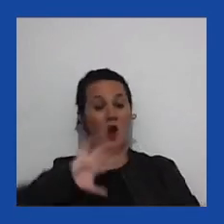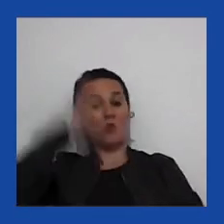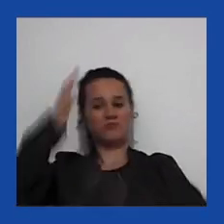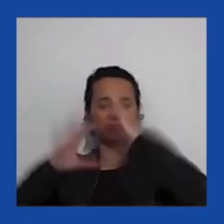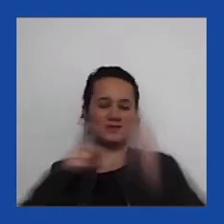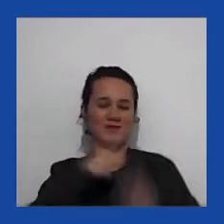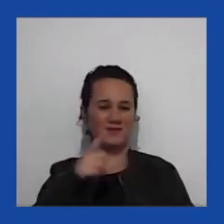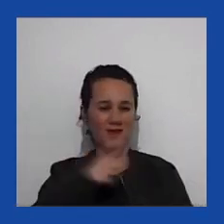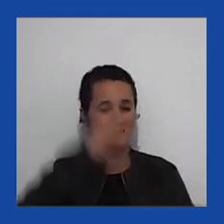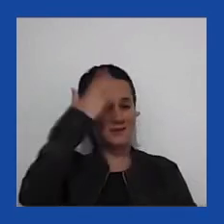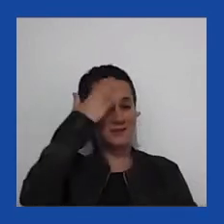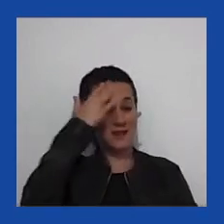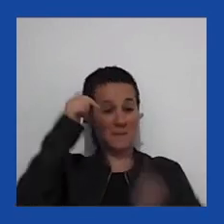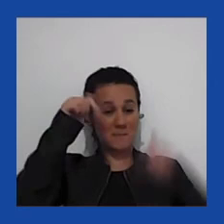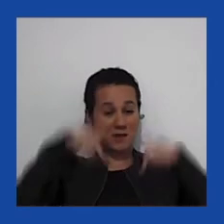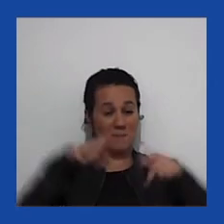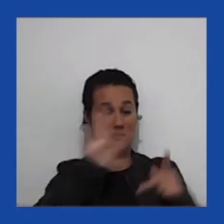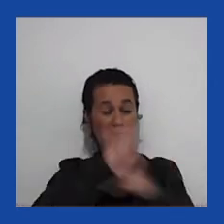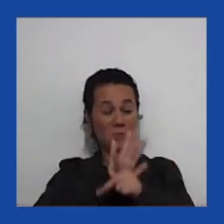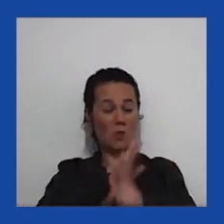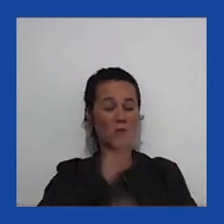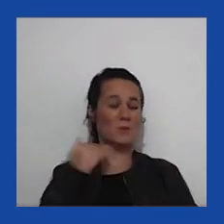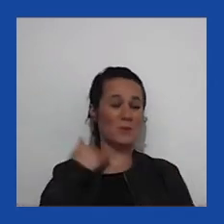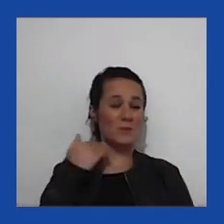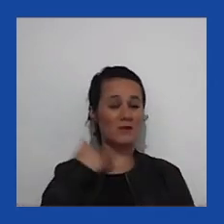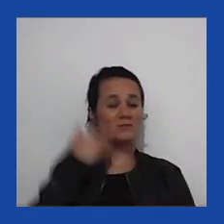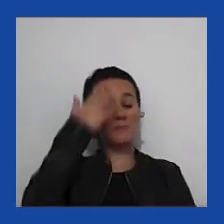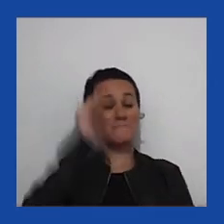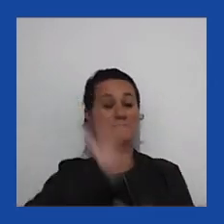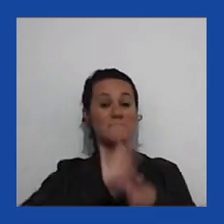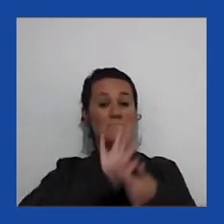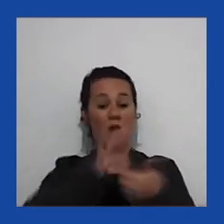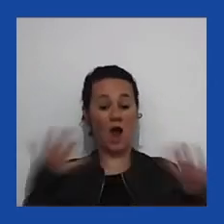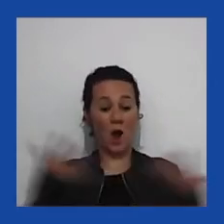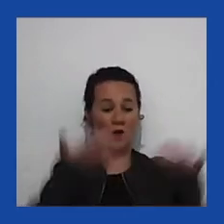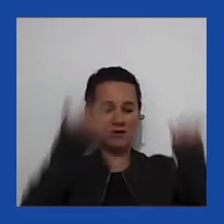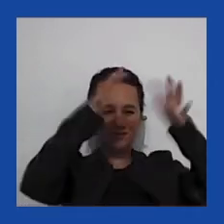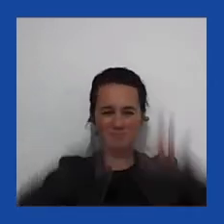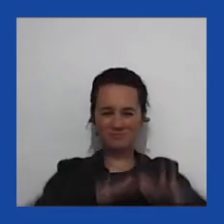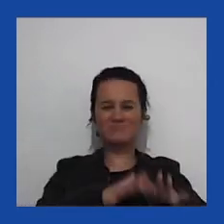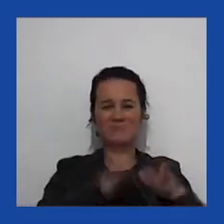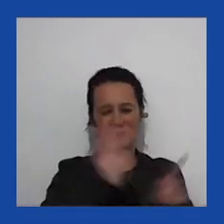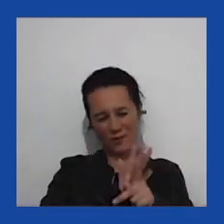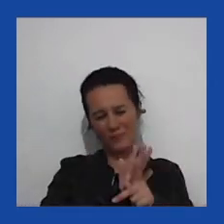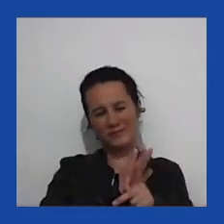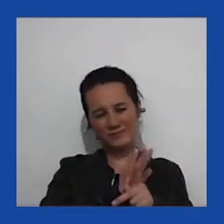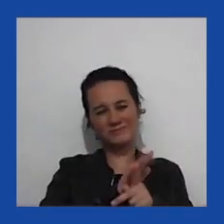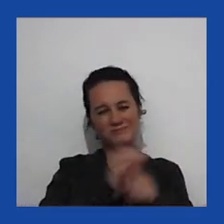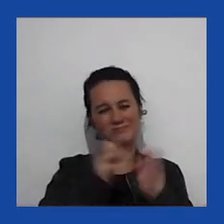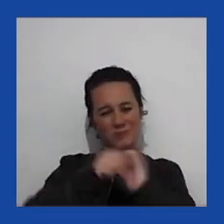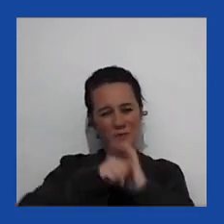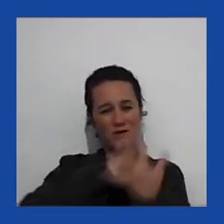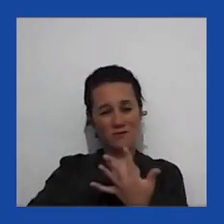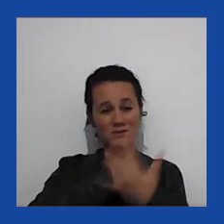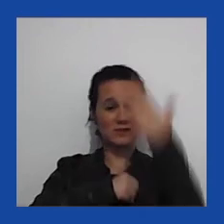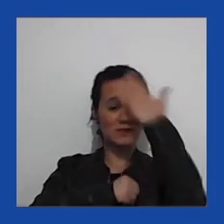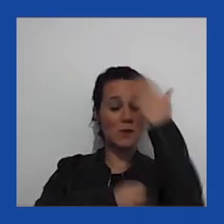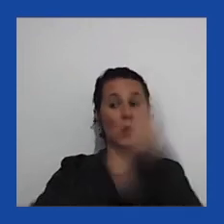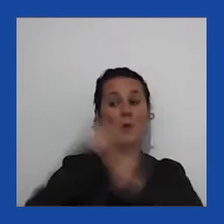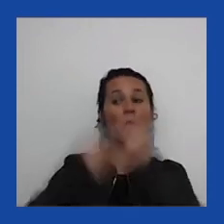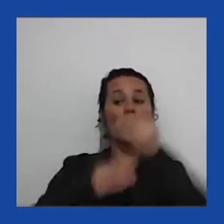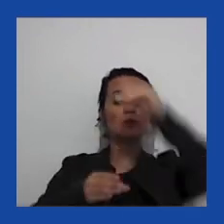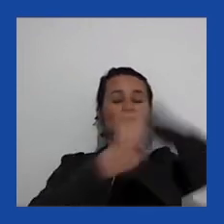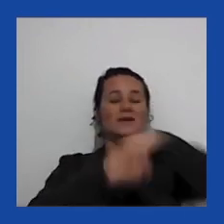grandes forças da Votorantim, isso se mostrou muito presente agora na crise do Covid, é a atuação nos municípios, principalmente nos municípios